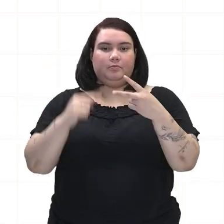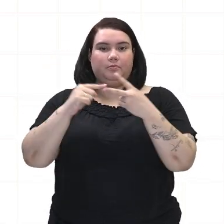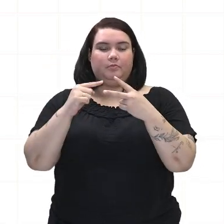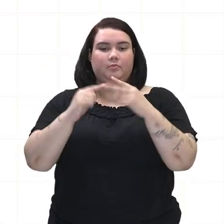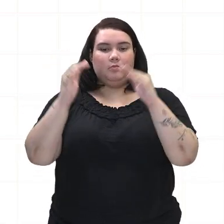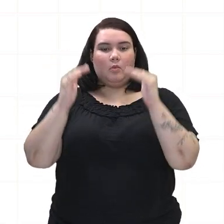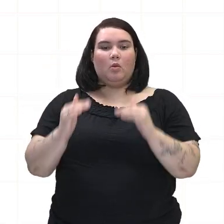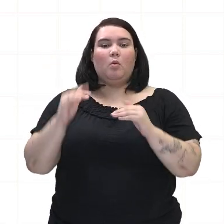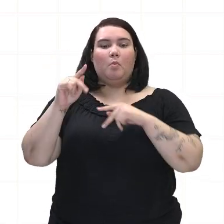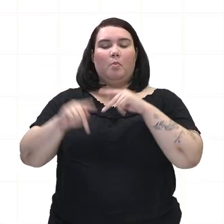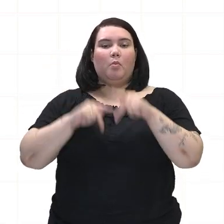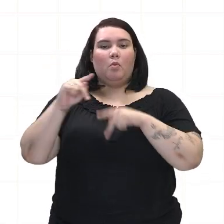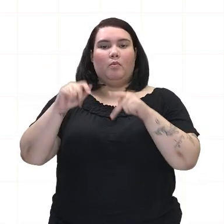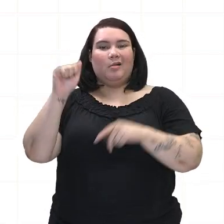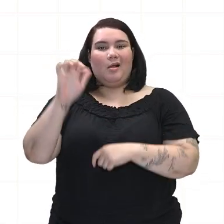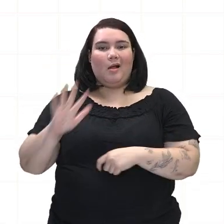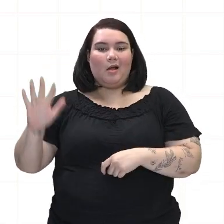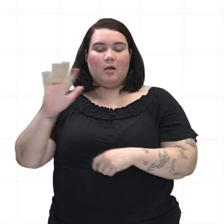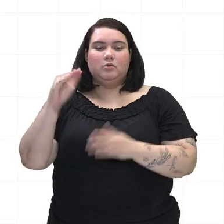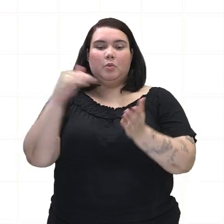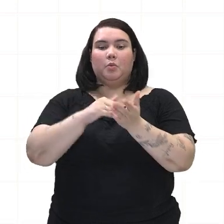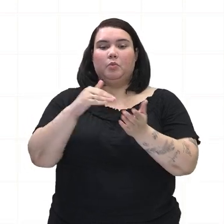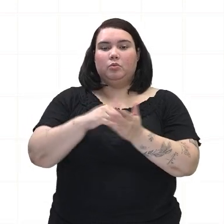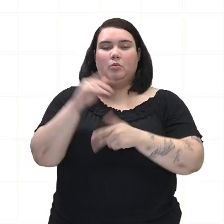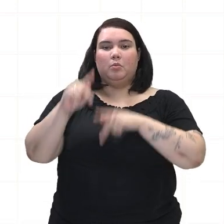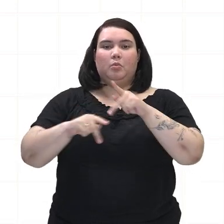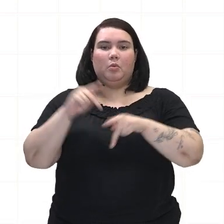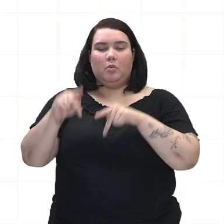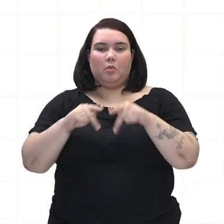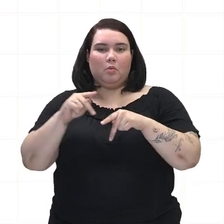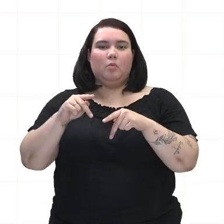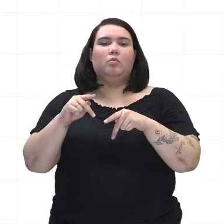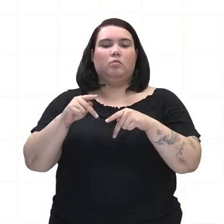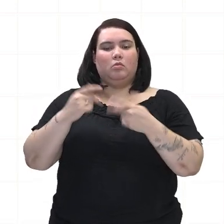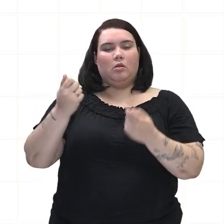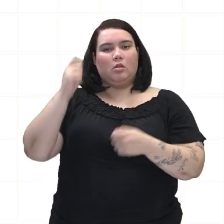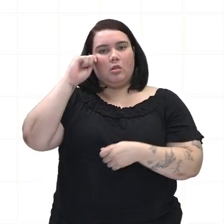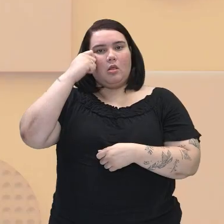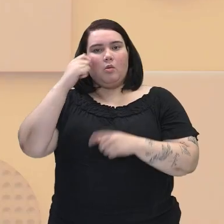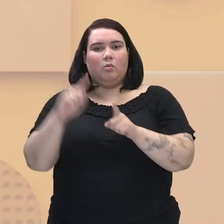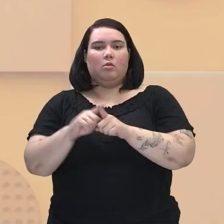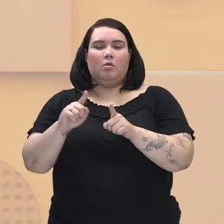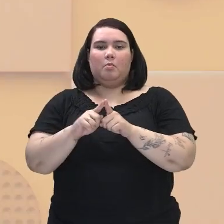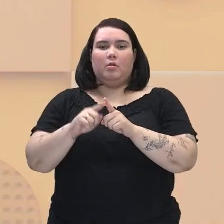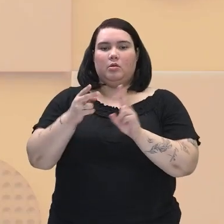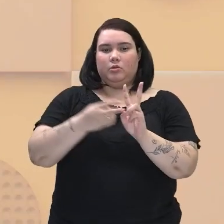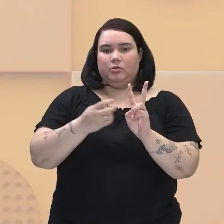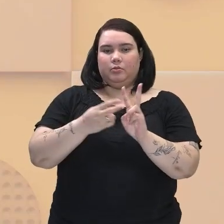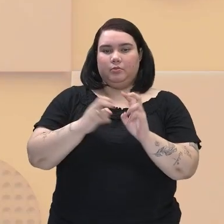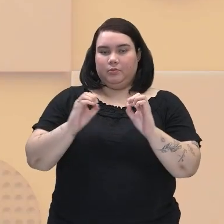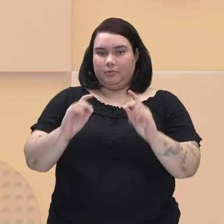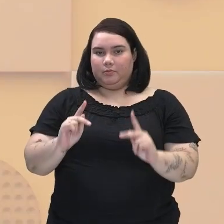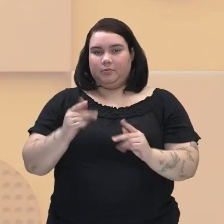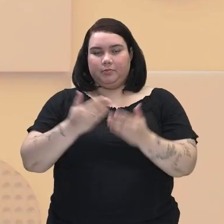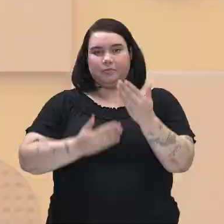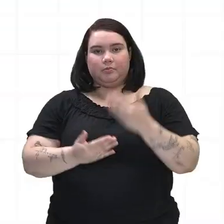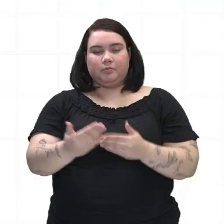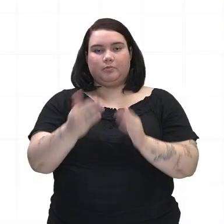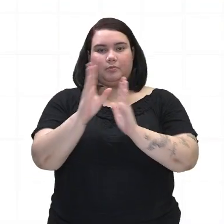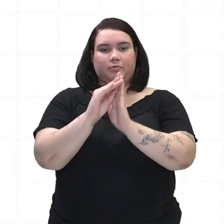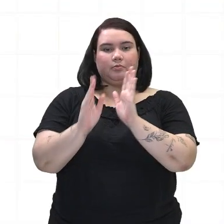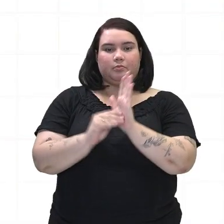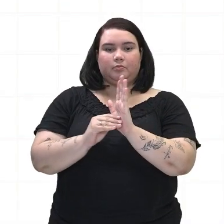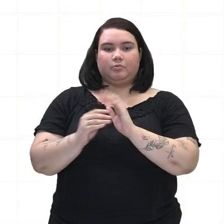abaixo os amarelos e na base de tudo, sem capacidade para nada, negros e indígenas, ok? Continuando aqui o nosso